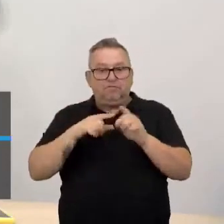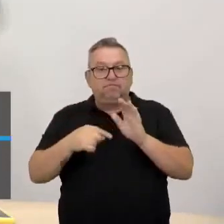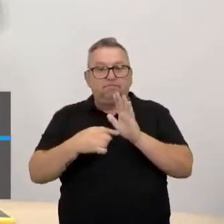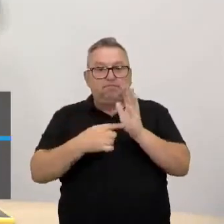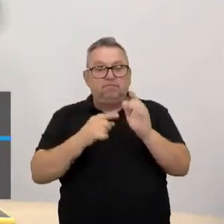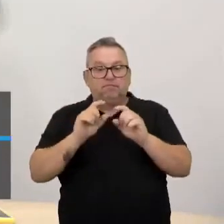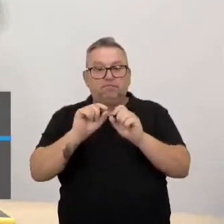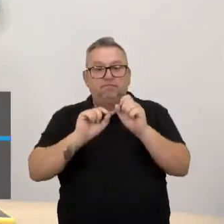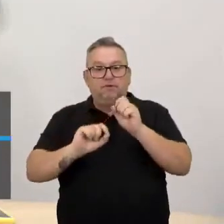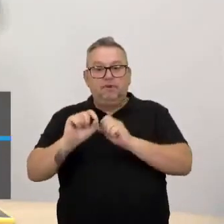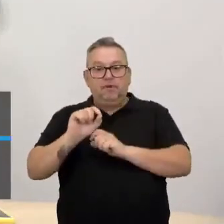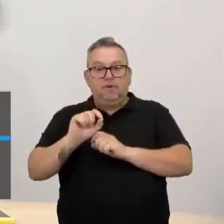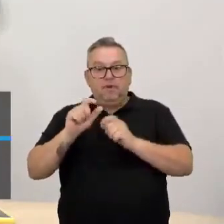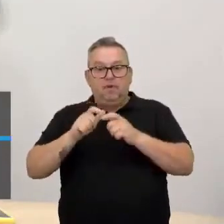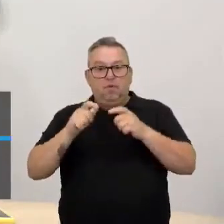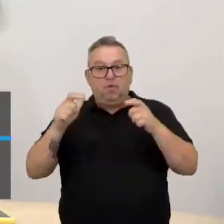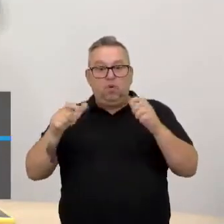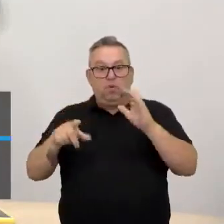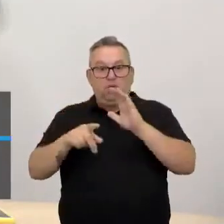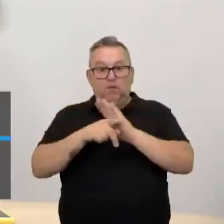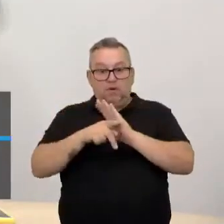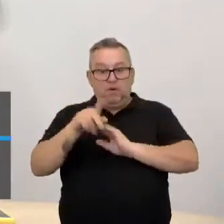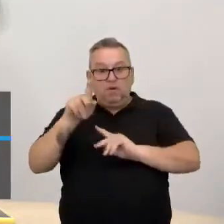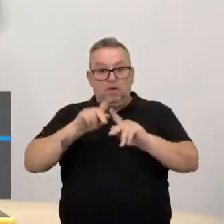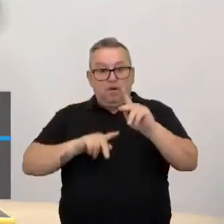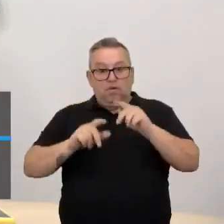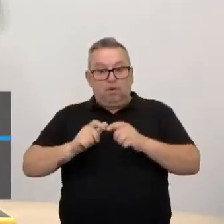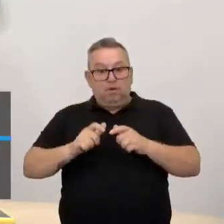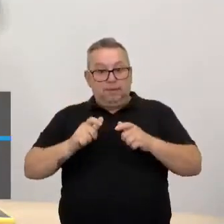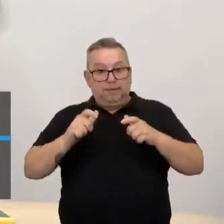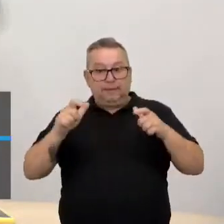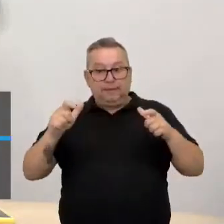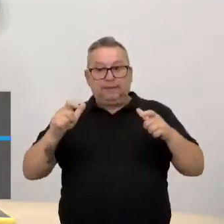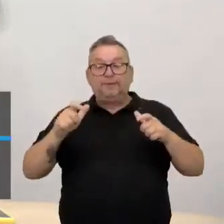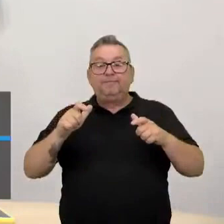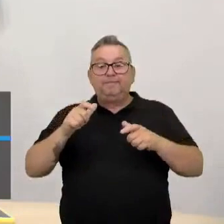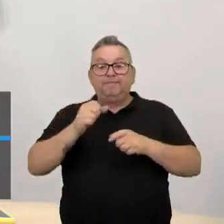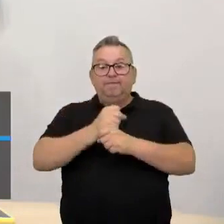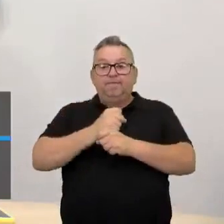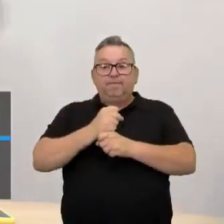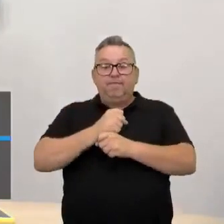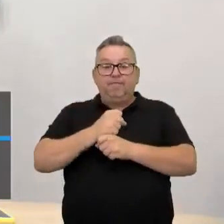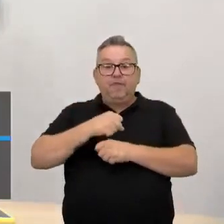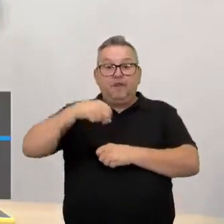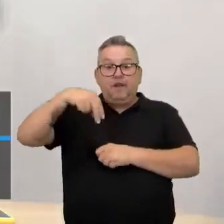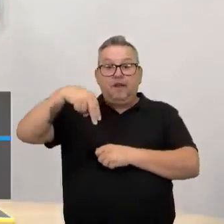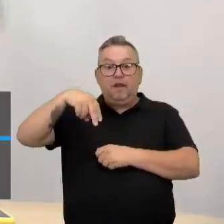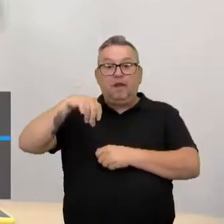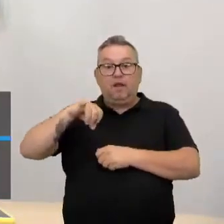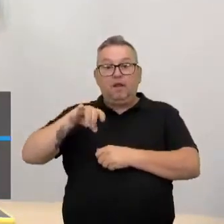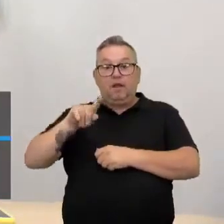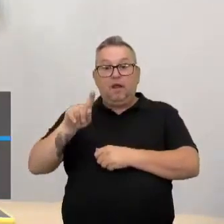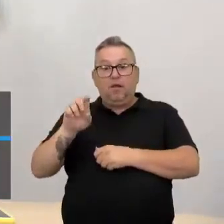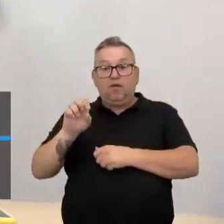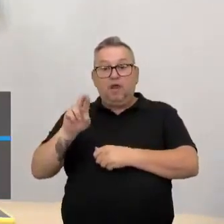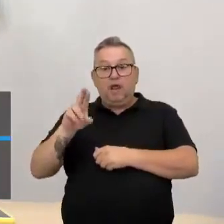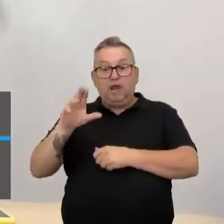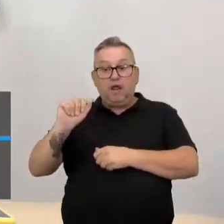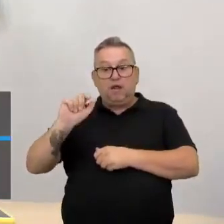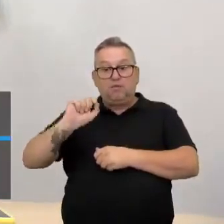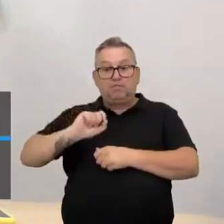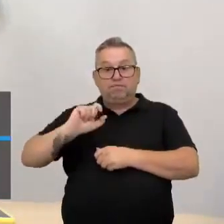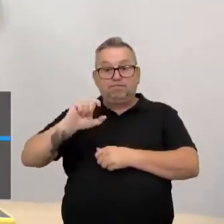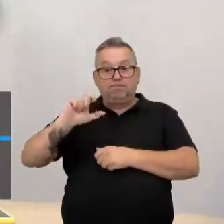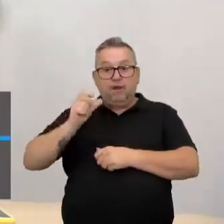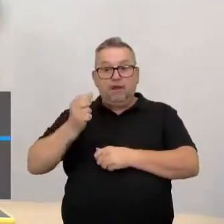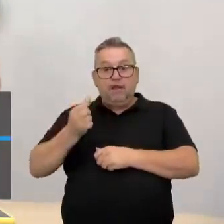aí pelo grande contingente populacional que cresce anualmente. Por exemplo, a Nigéria, ela cresce em torno aí de